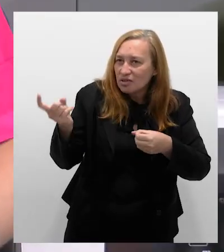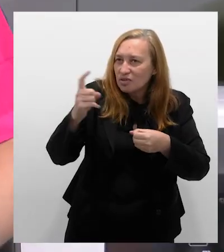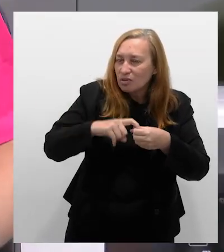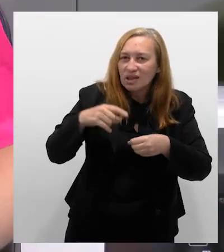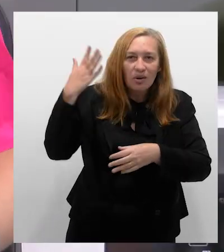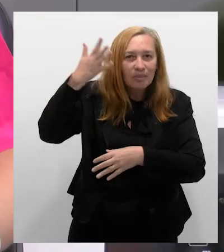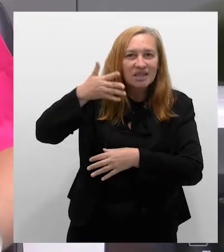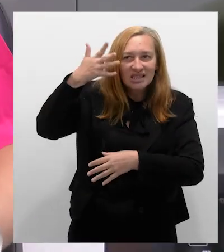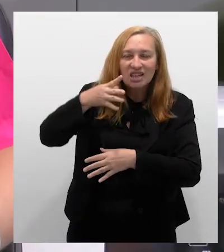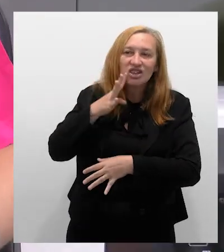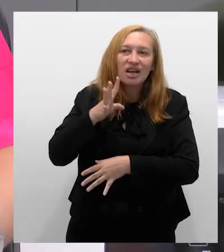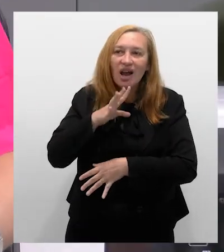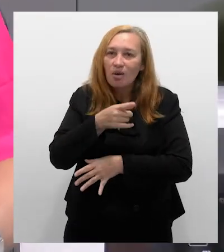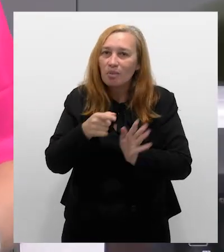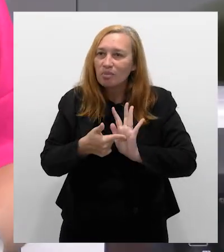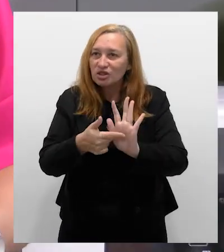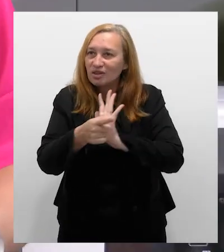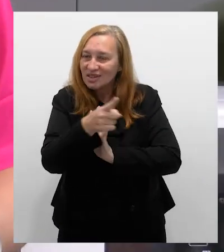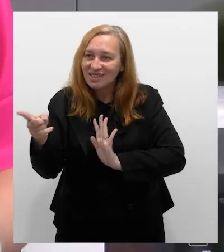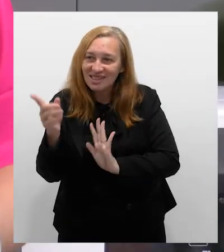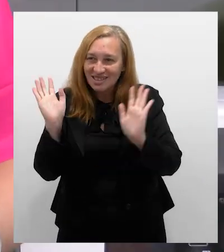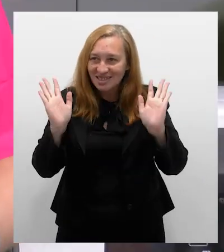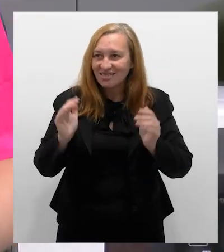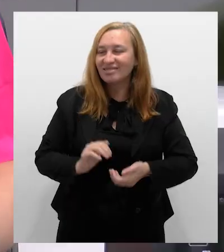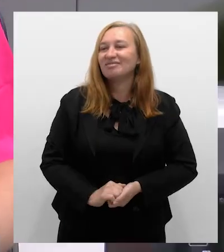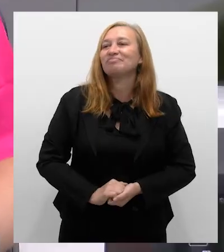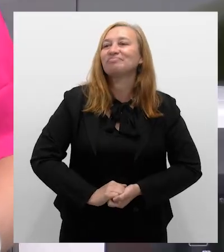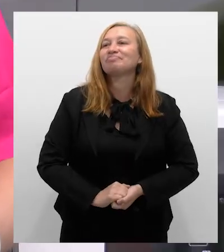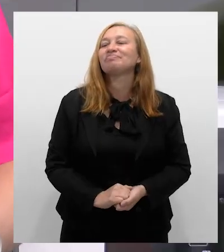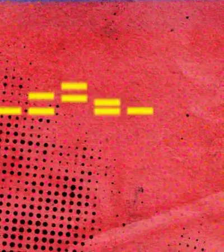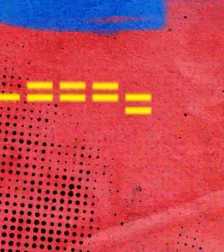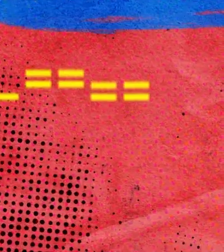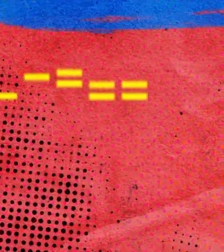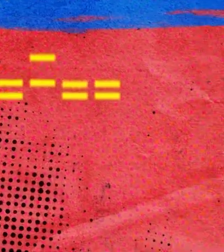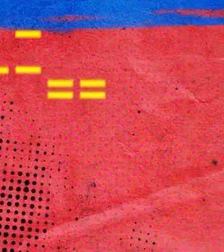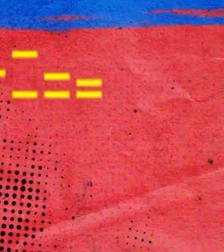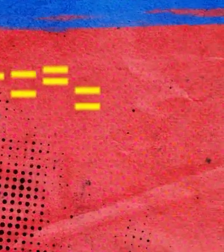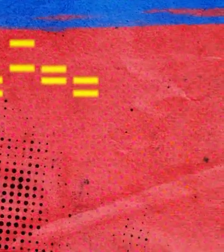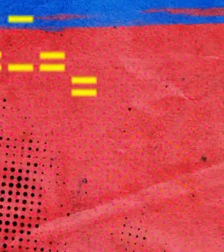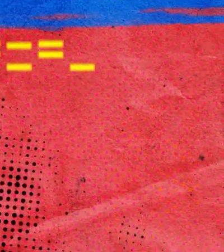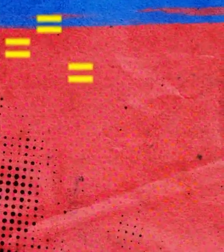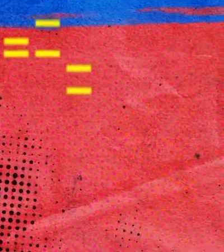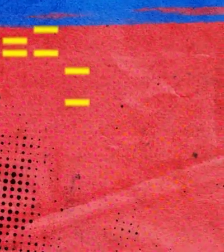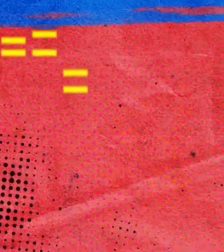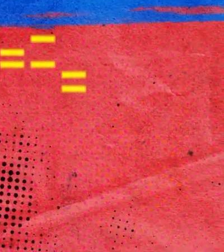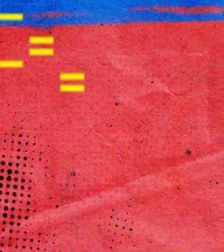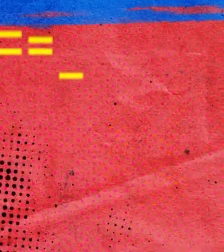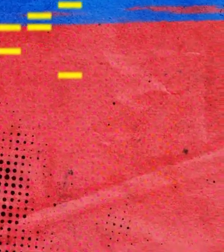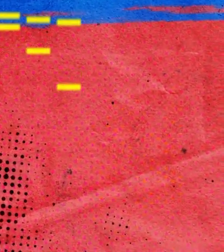muito interessante para passar para vocês e uma mensagem muito bacana. Até já!